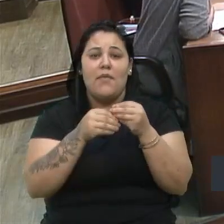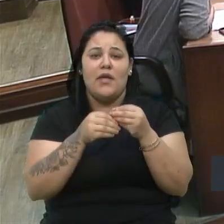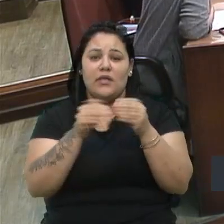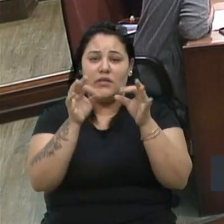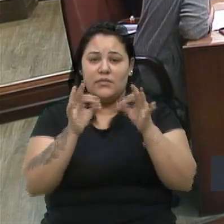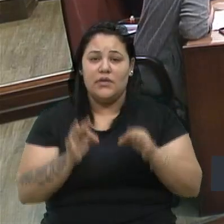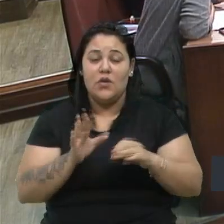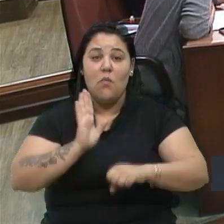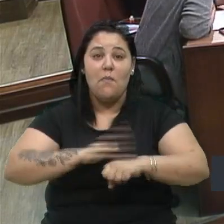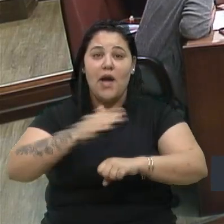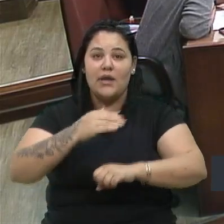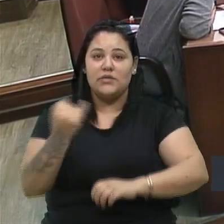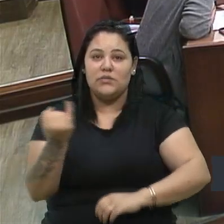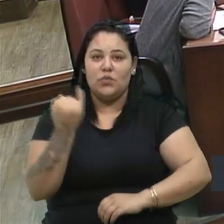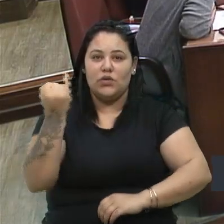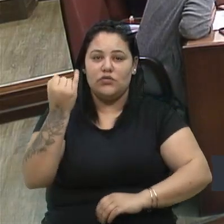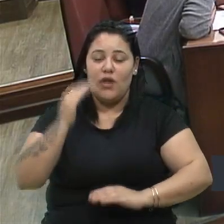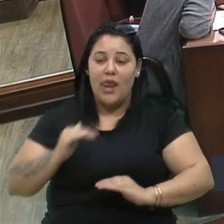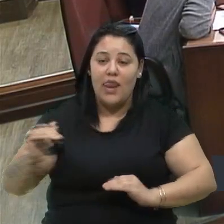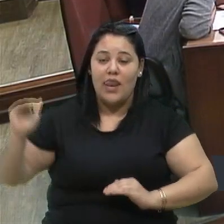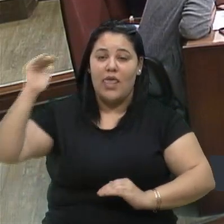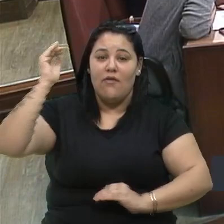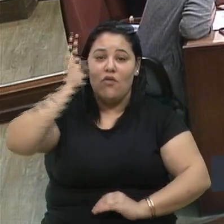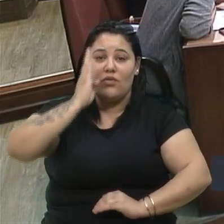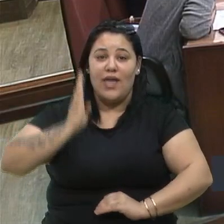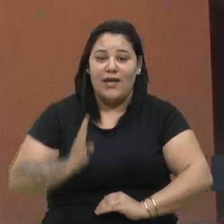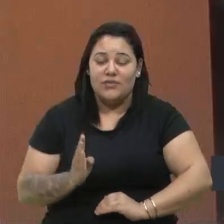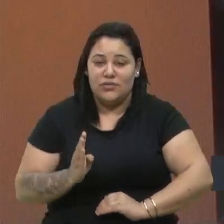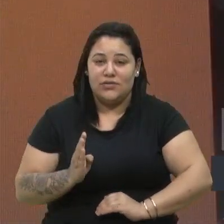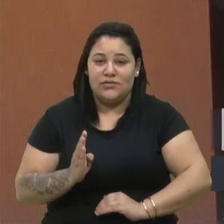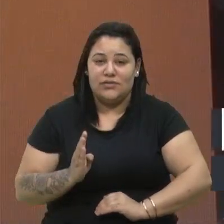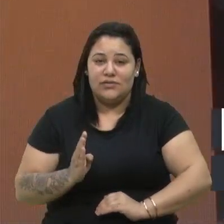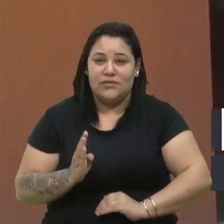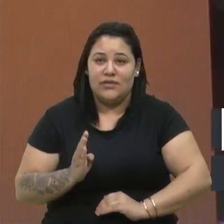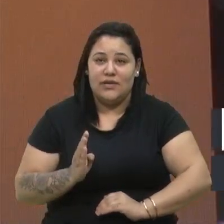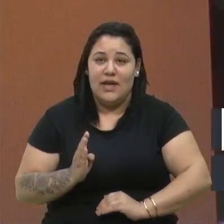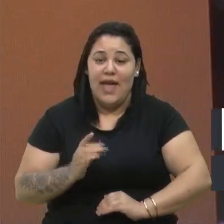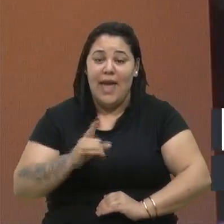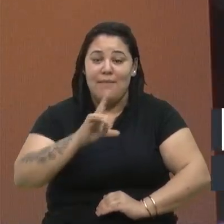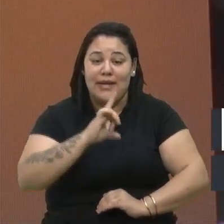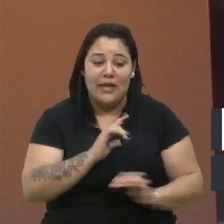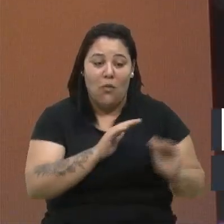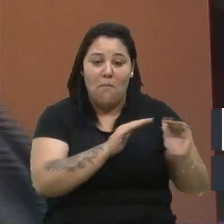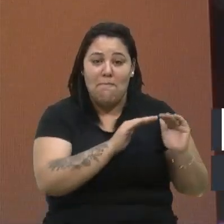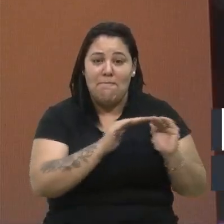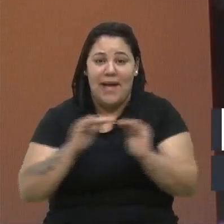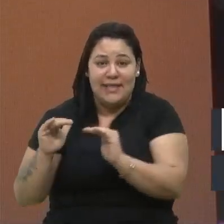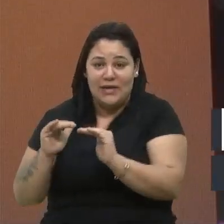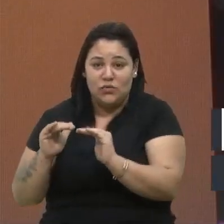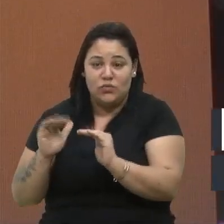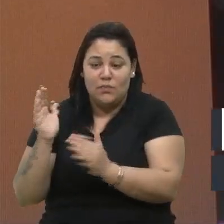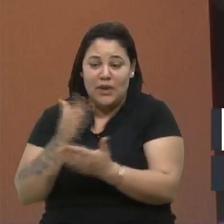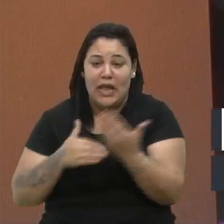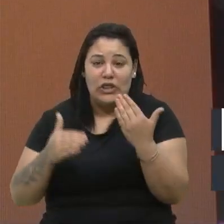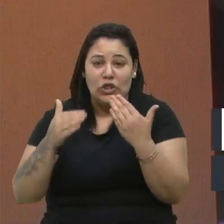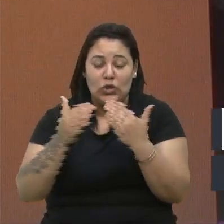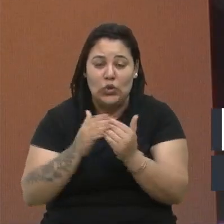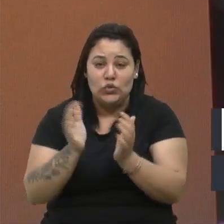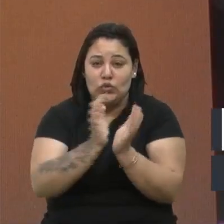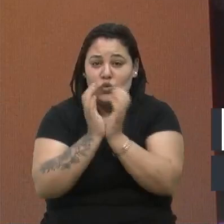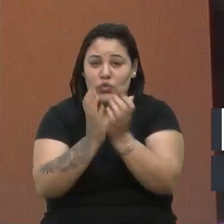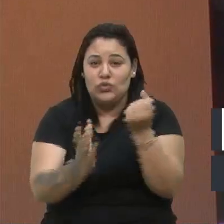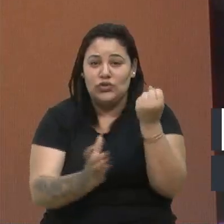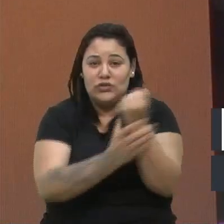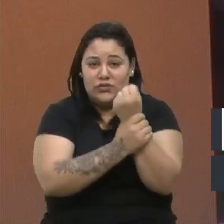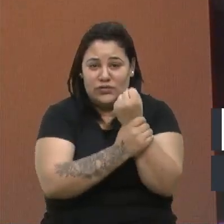lei orgânica, que é a nível nacional, ela vem para padronizar todas as polícias militares e corpo de bombeiro militar.